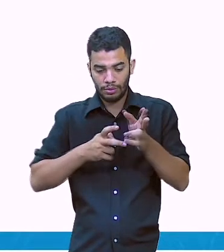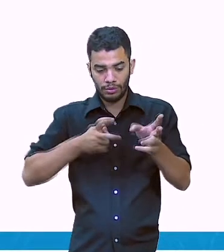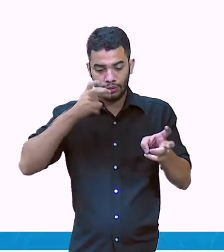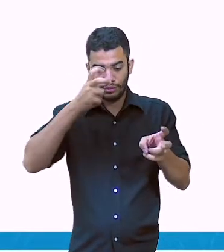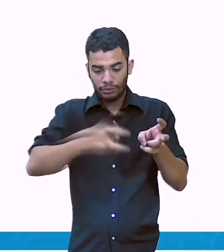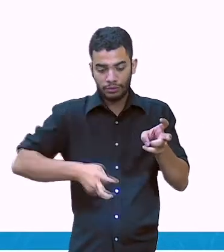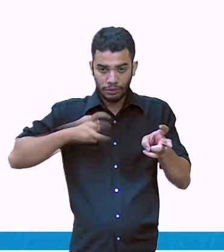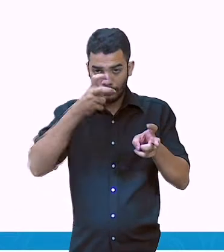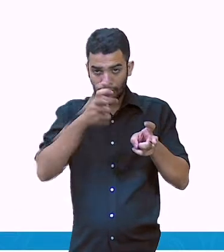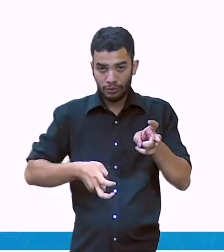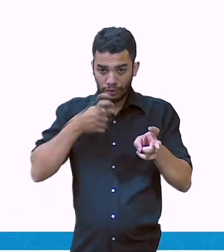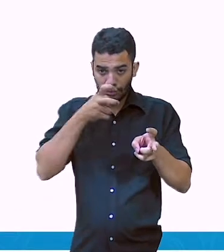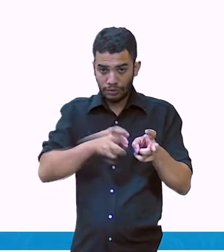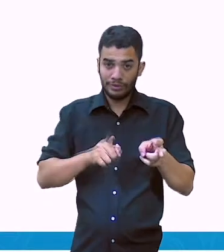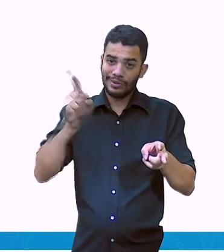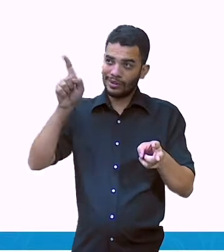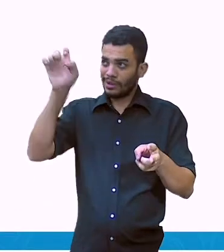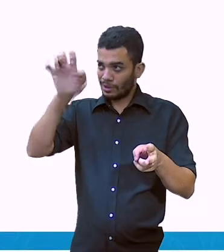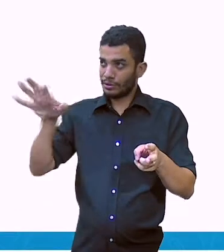de investimento